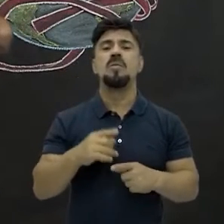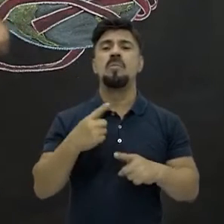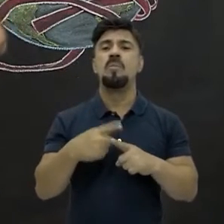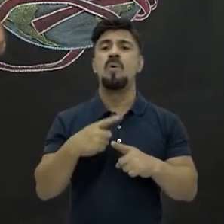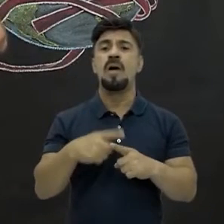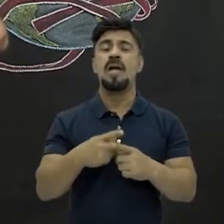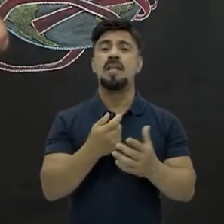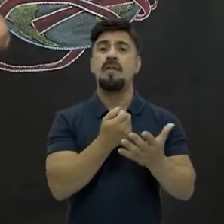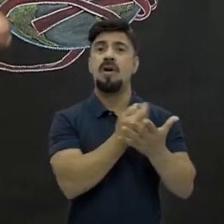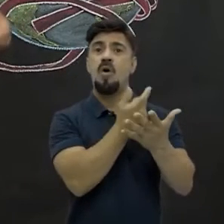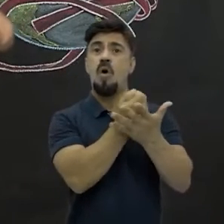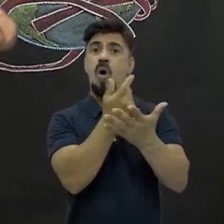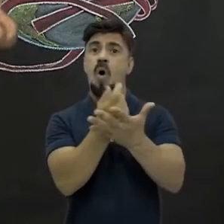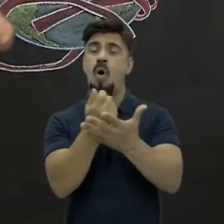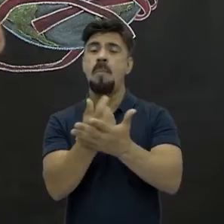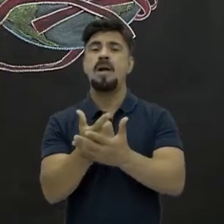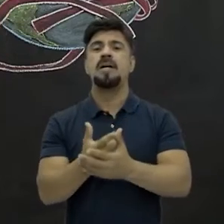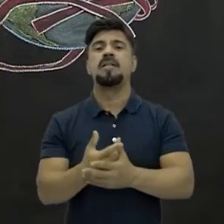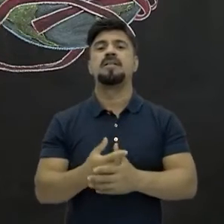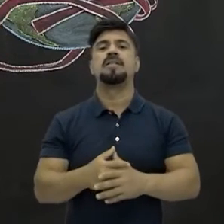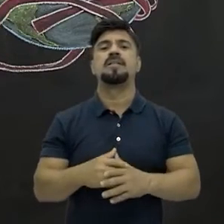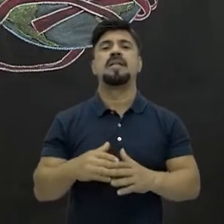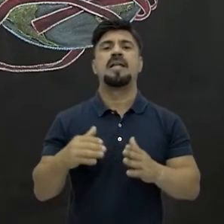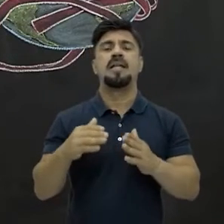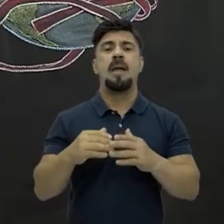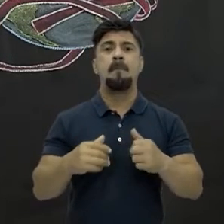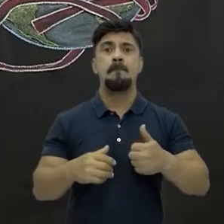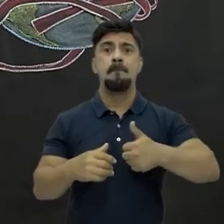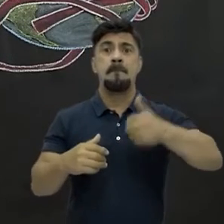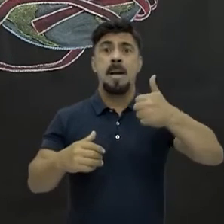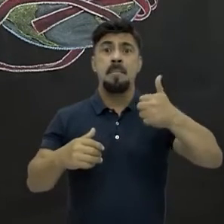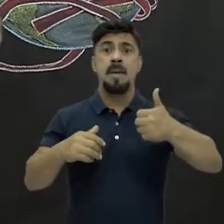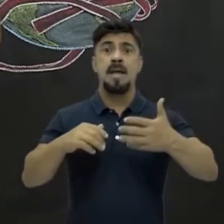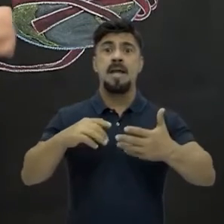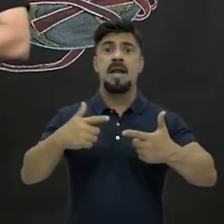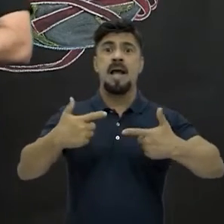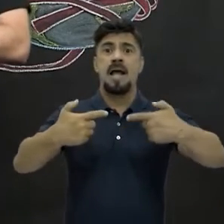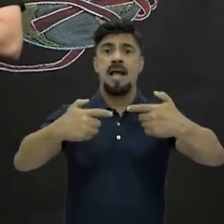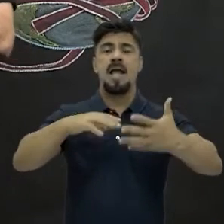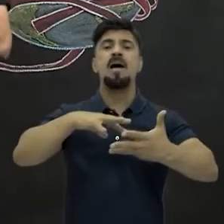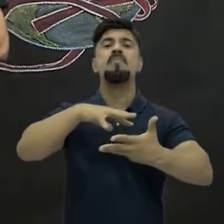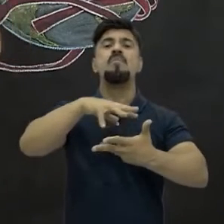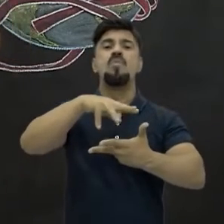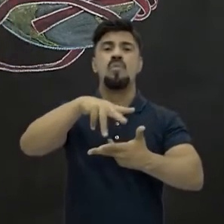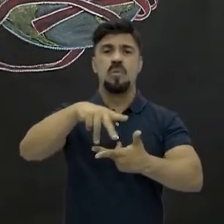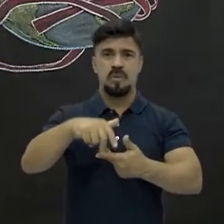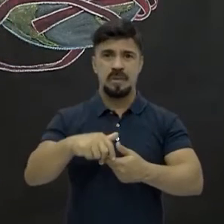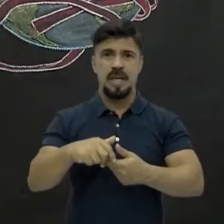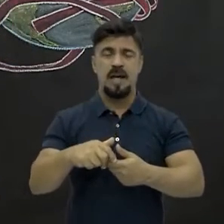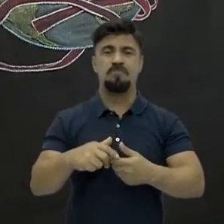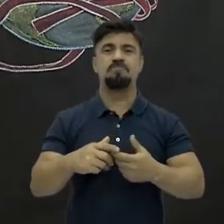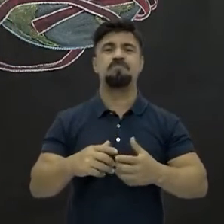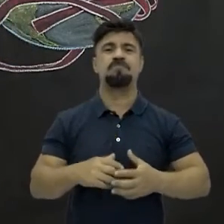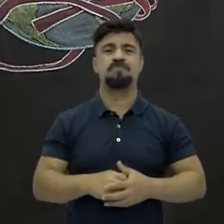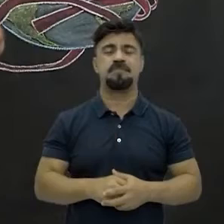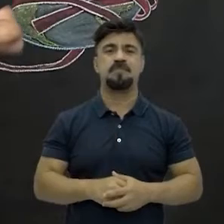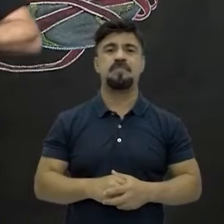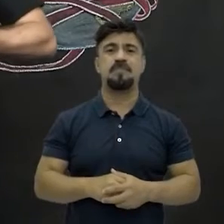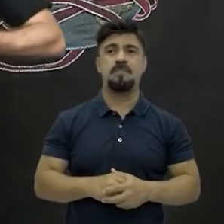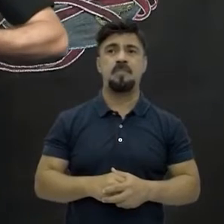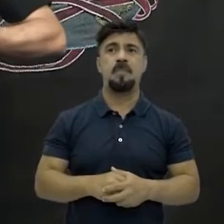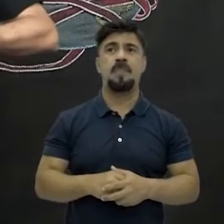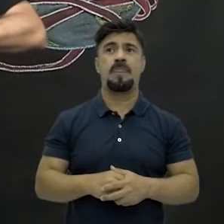estavam comprando tudo isso. Até que chega a Primeira Guerra Mundial e esses dois lados começam então a se degladiarem. E